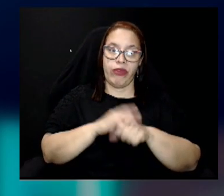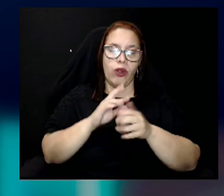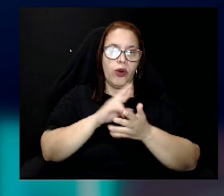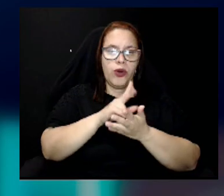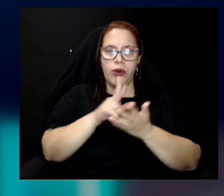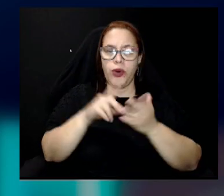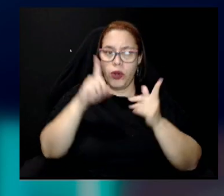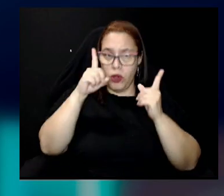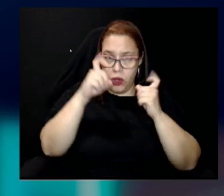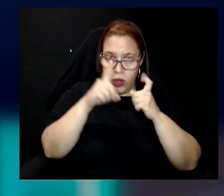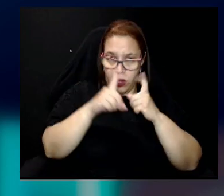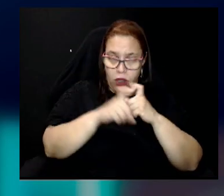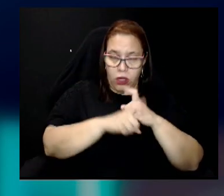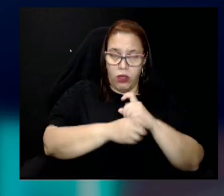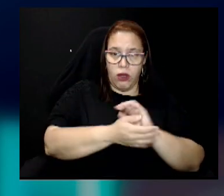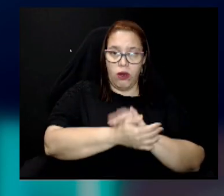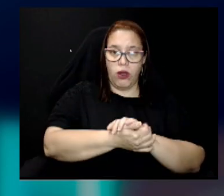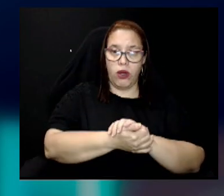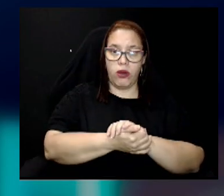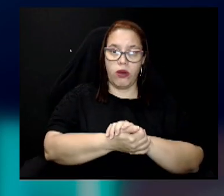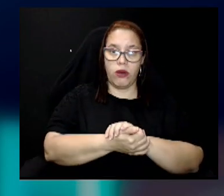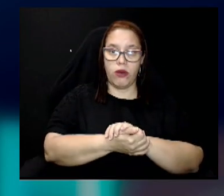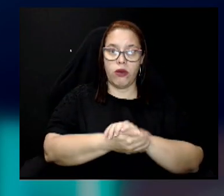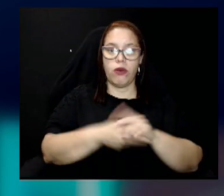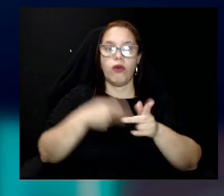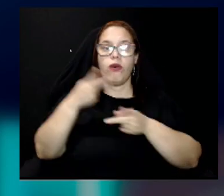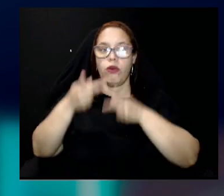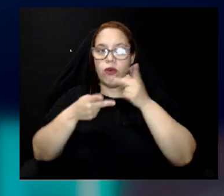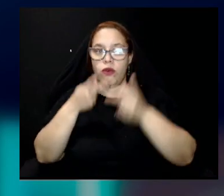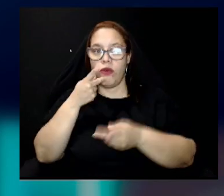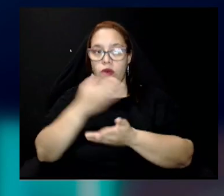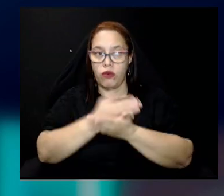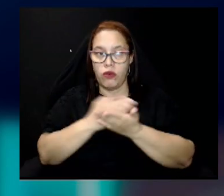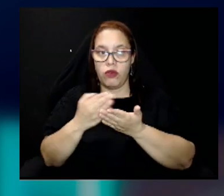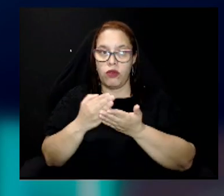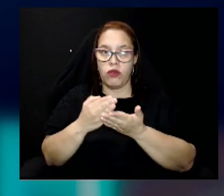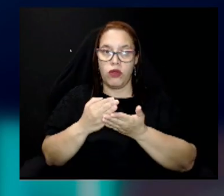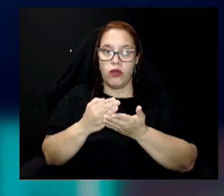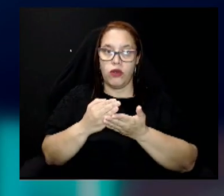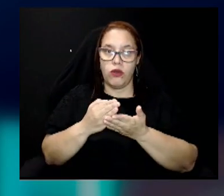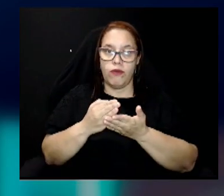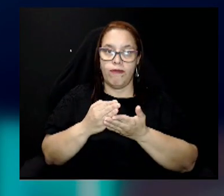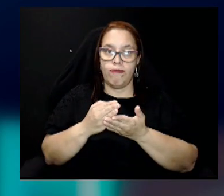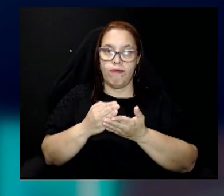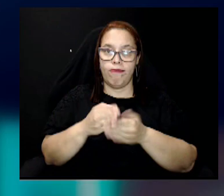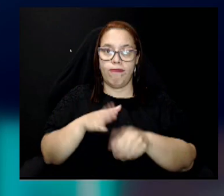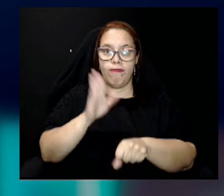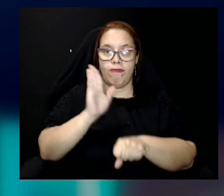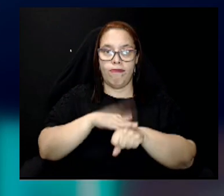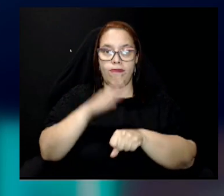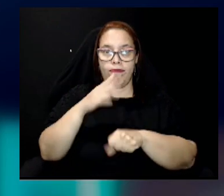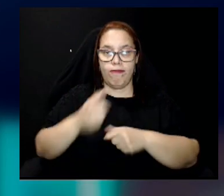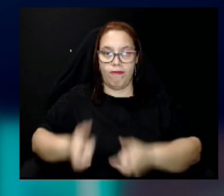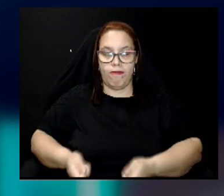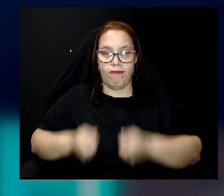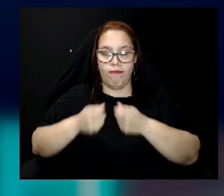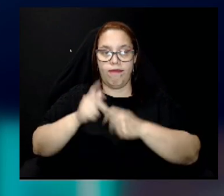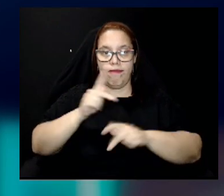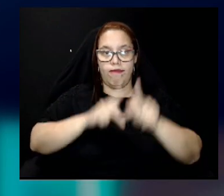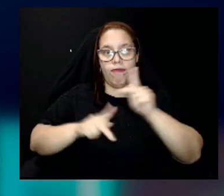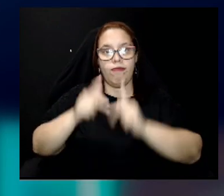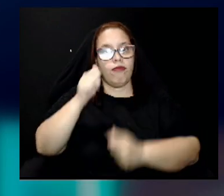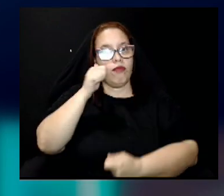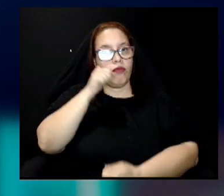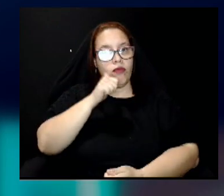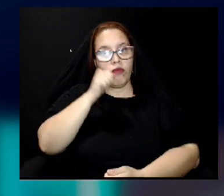venho passando a vocês aqui nessa minha fala inicial, é um dos cânceres mais importantes na população feminina, né?